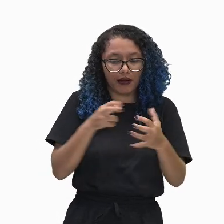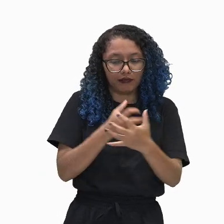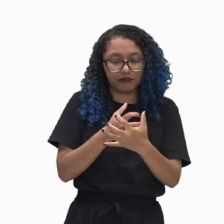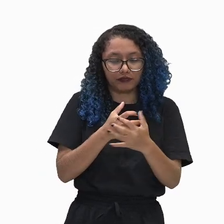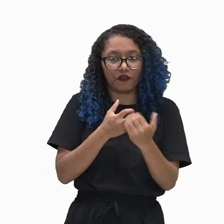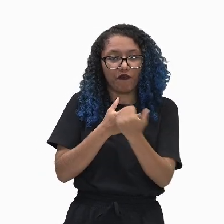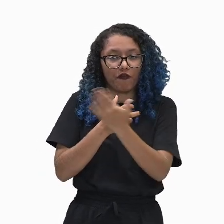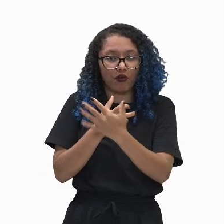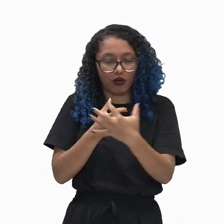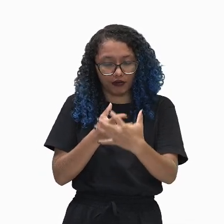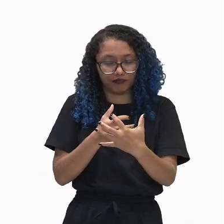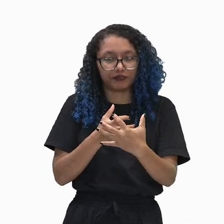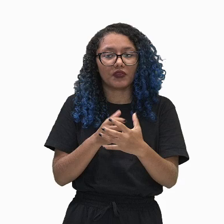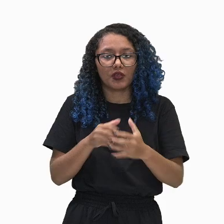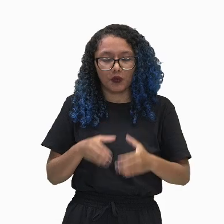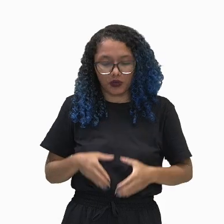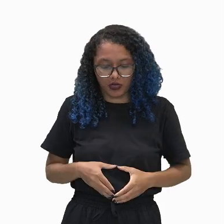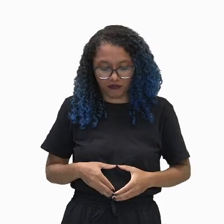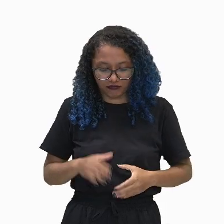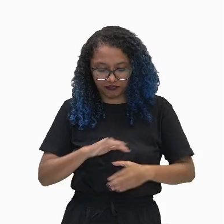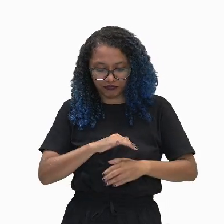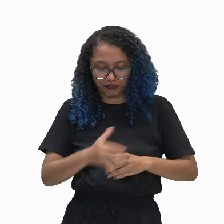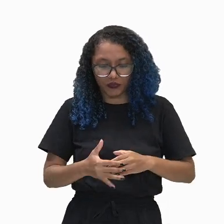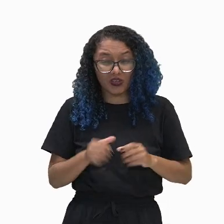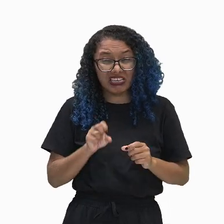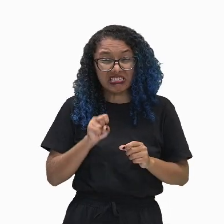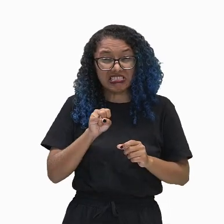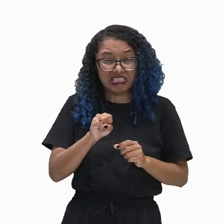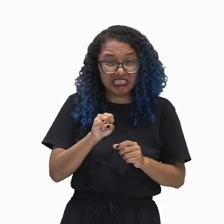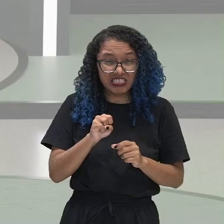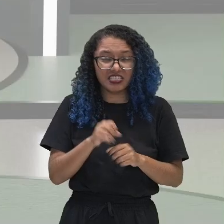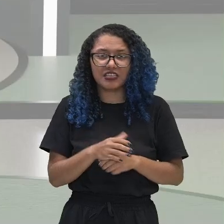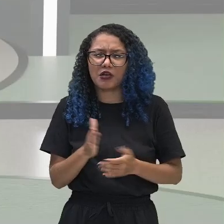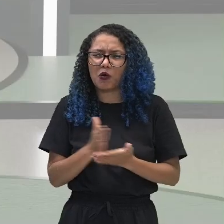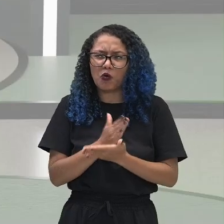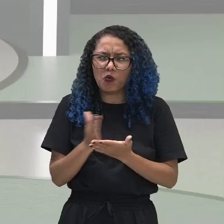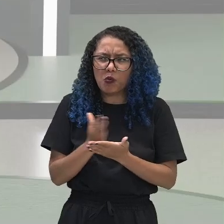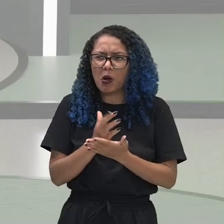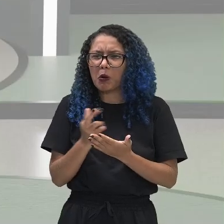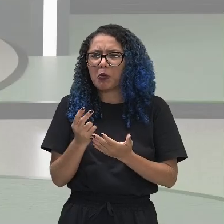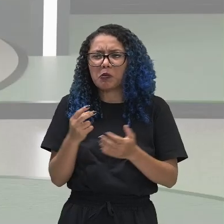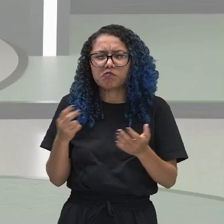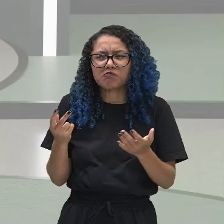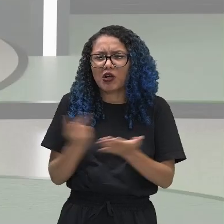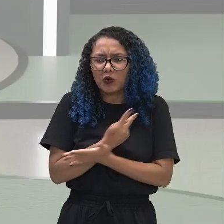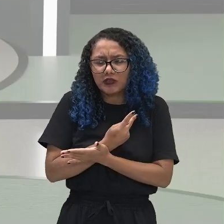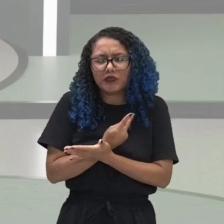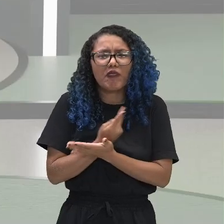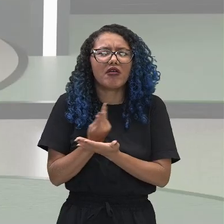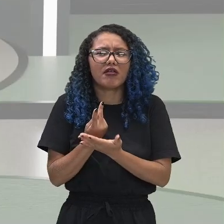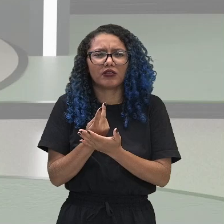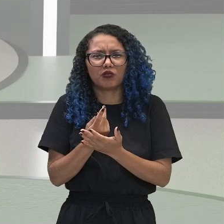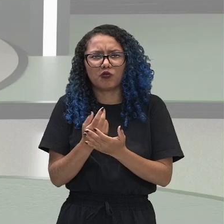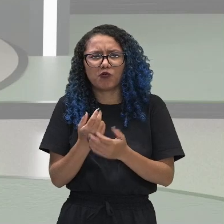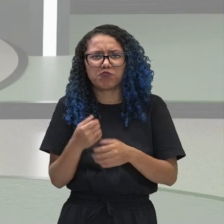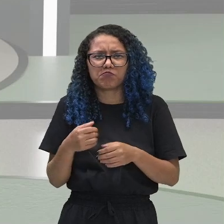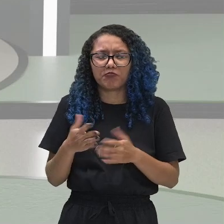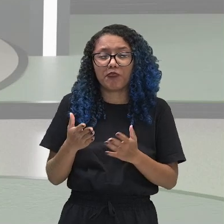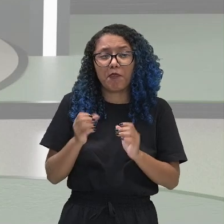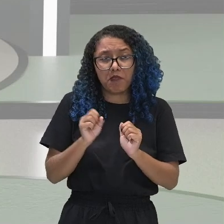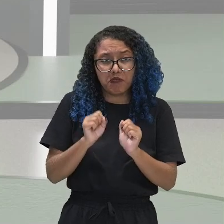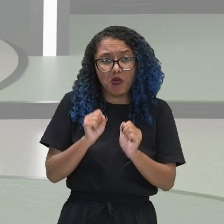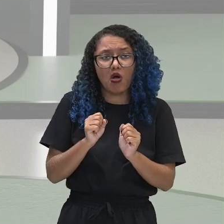uma camada de amortecimento contra impactos físicos. Aí nós vimos algumas funções da placenta. Vamos